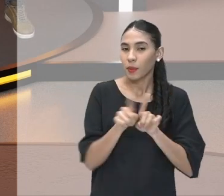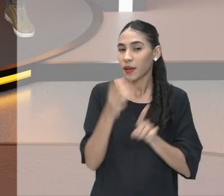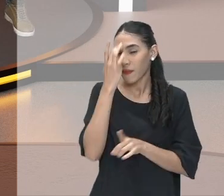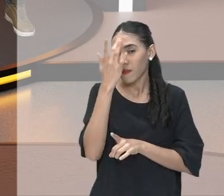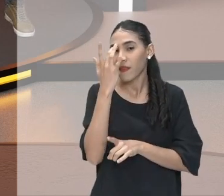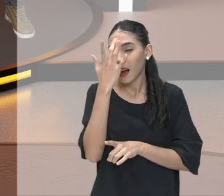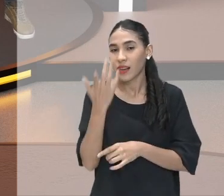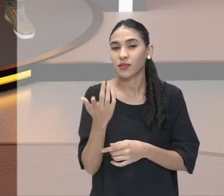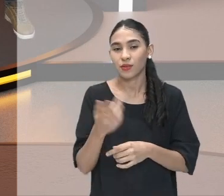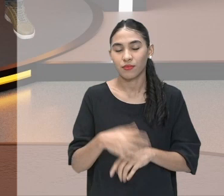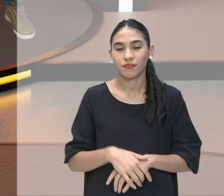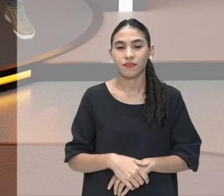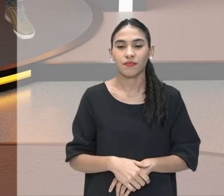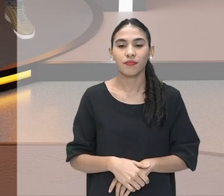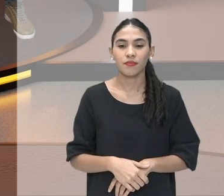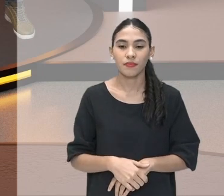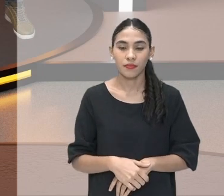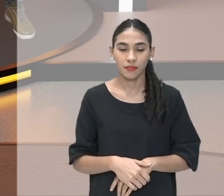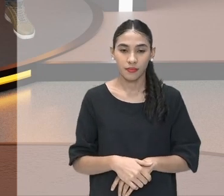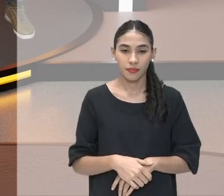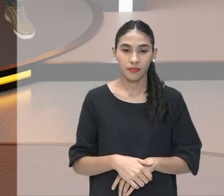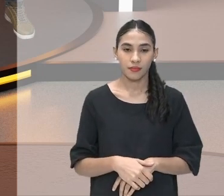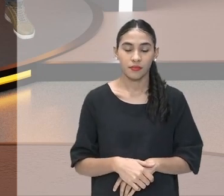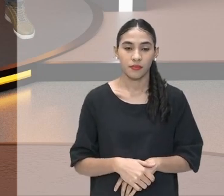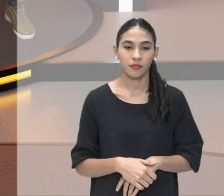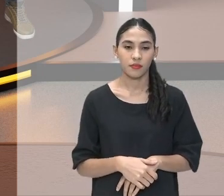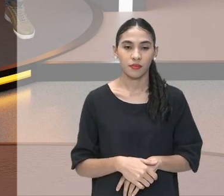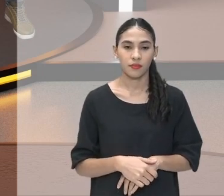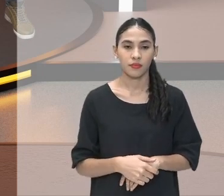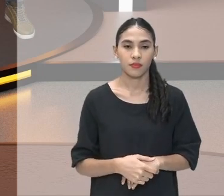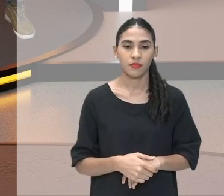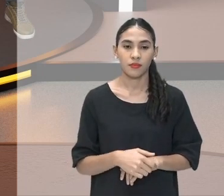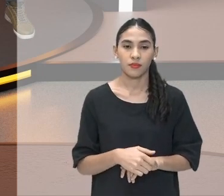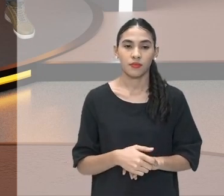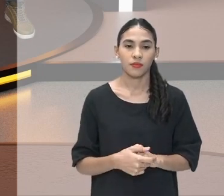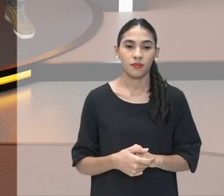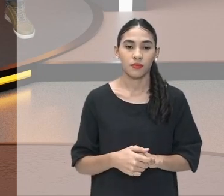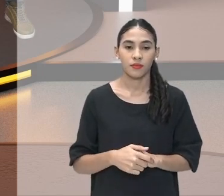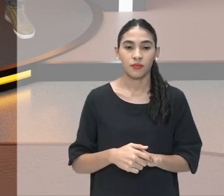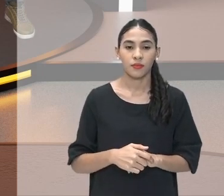aí na comunicação o telégrafo. Muito bem.